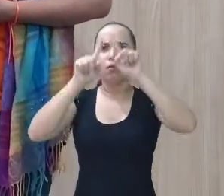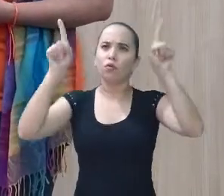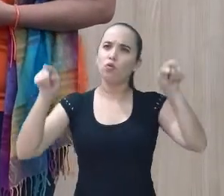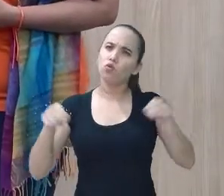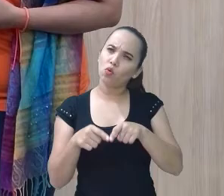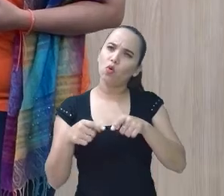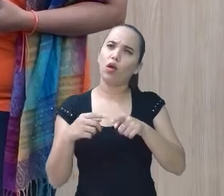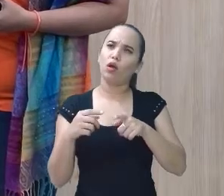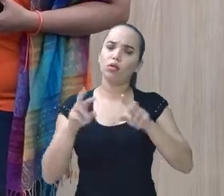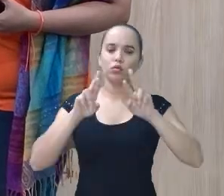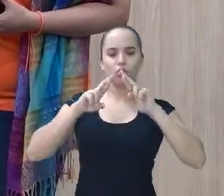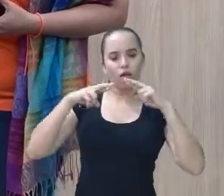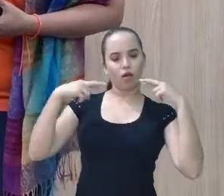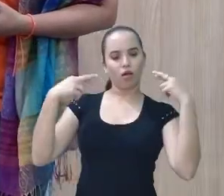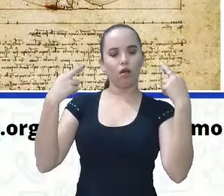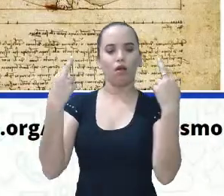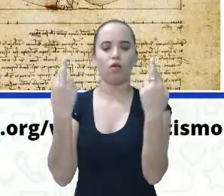políticos.